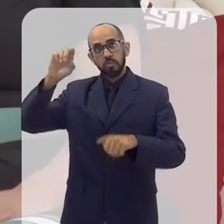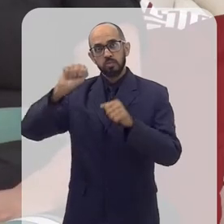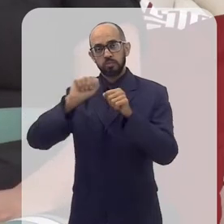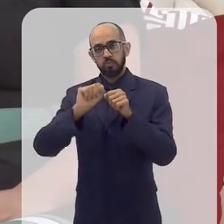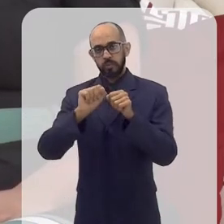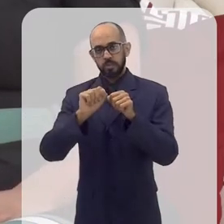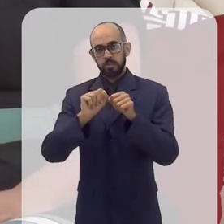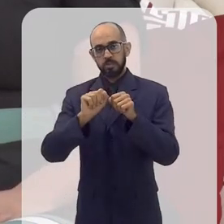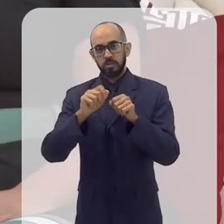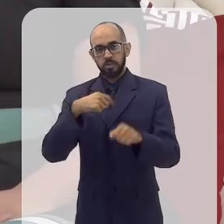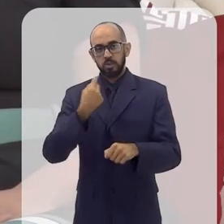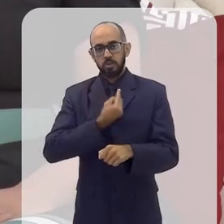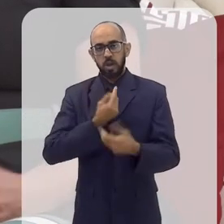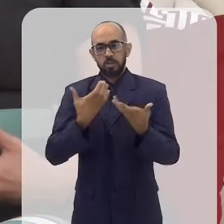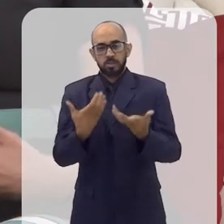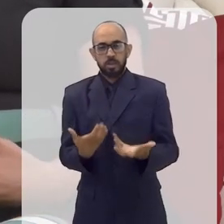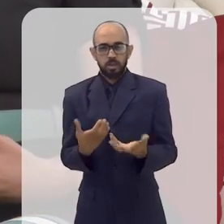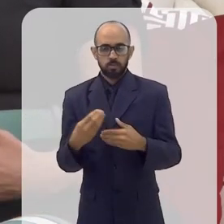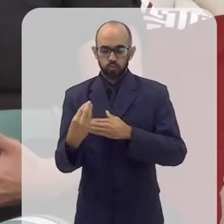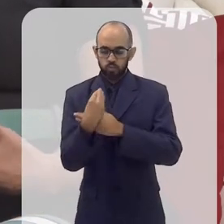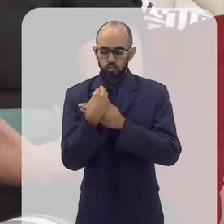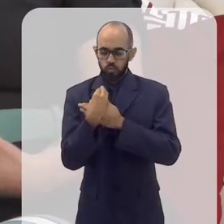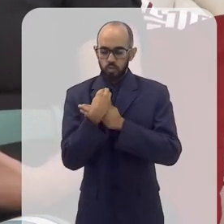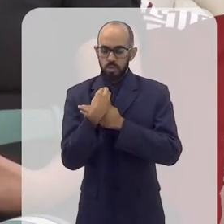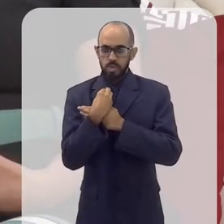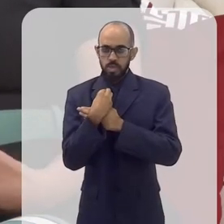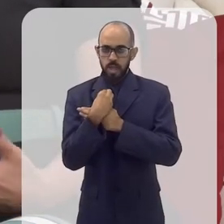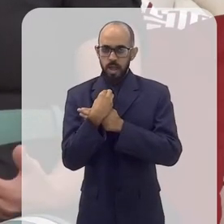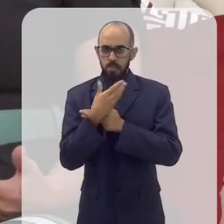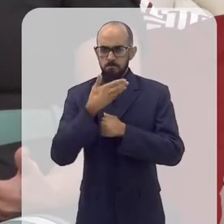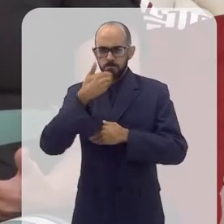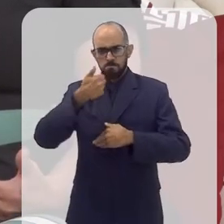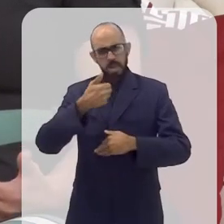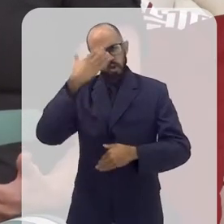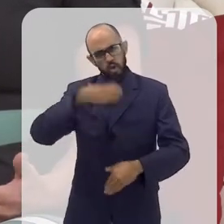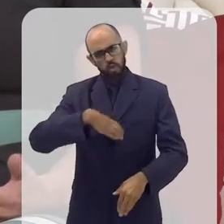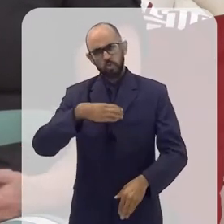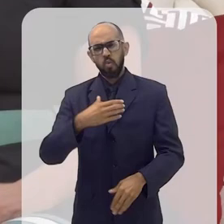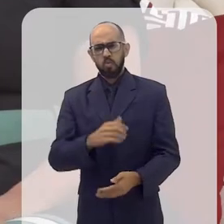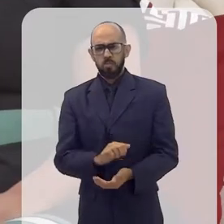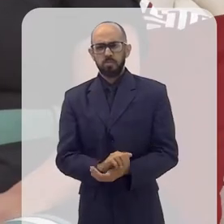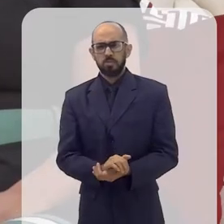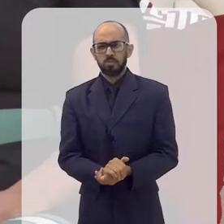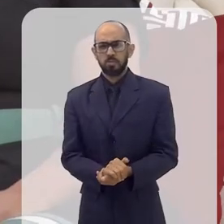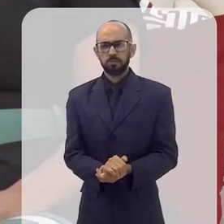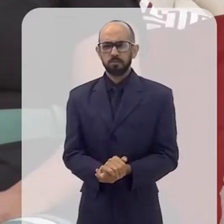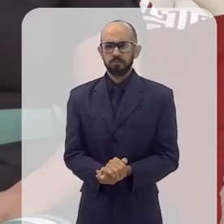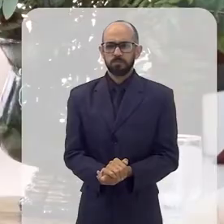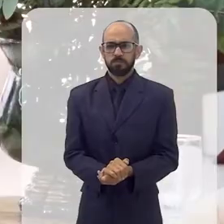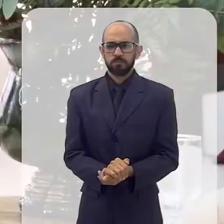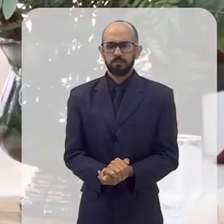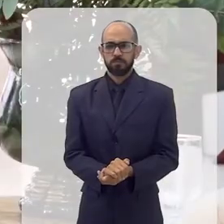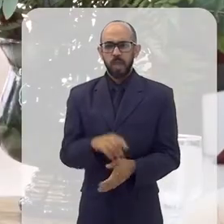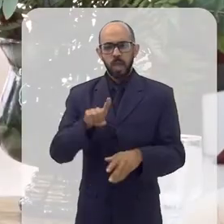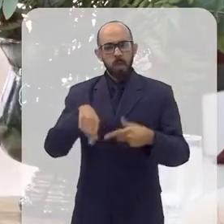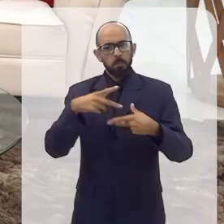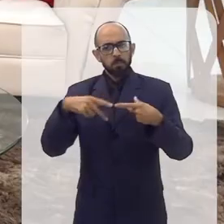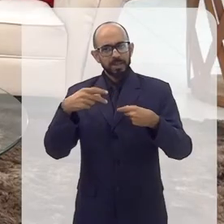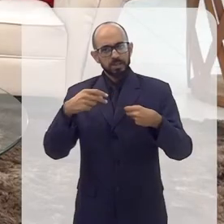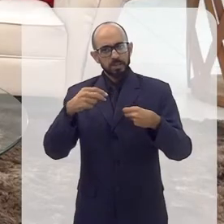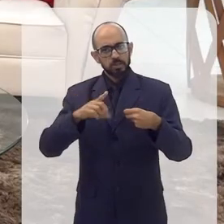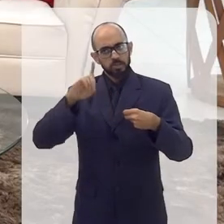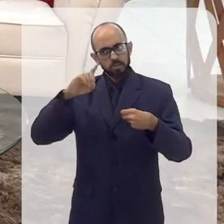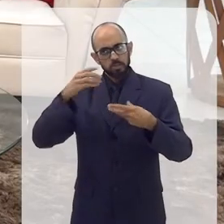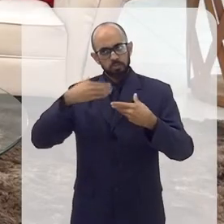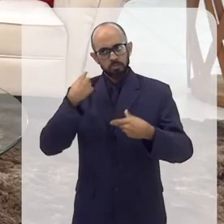fez. E nós queremos cuidar do nosso corpo da melhor forma possível. Exatamente, como esse